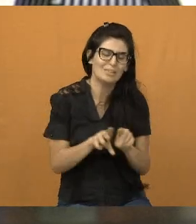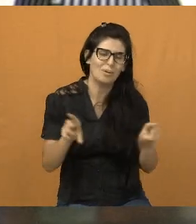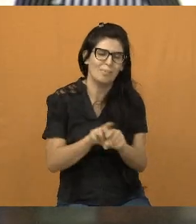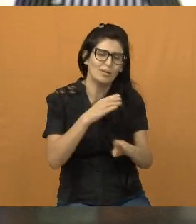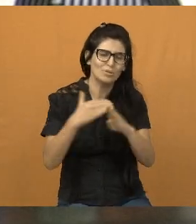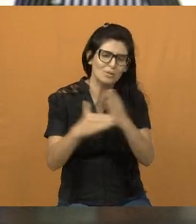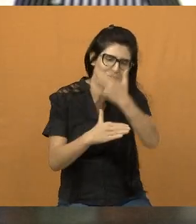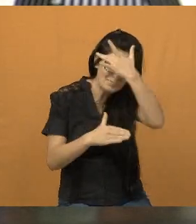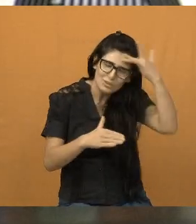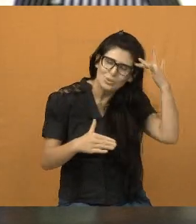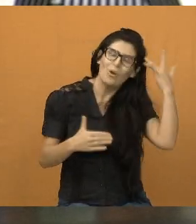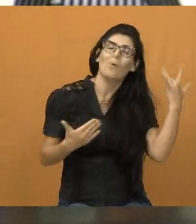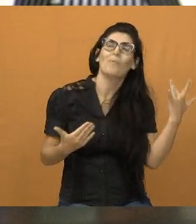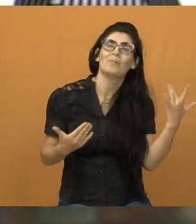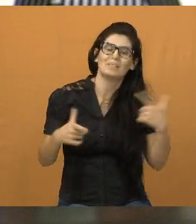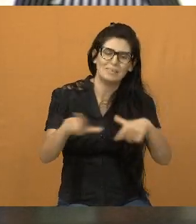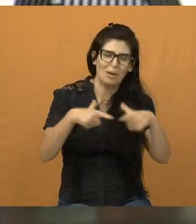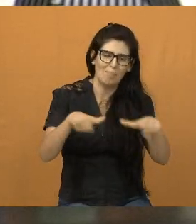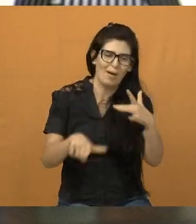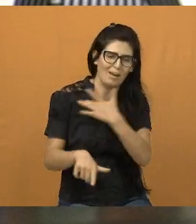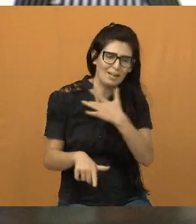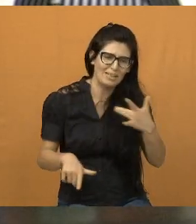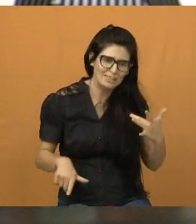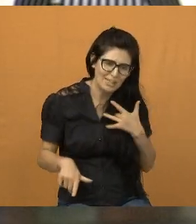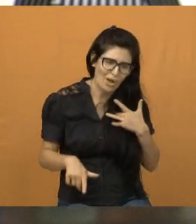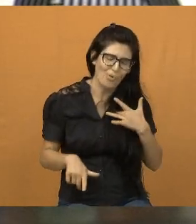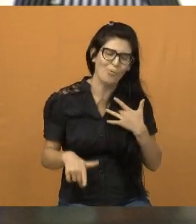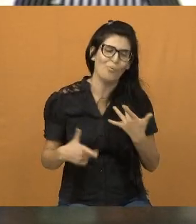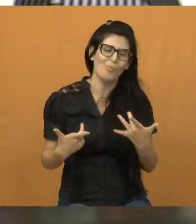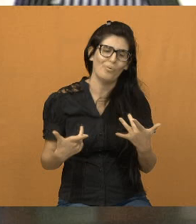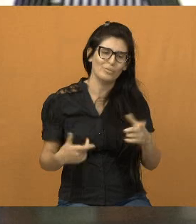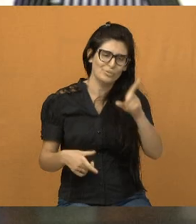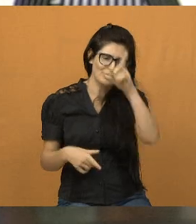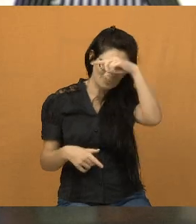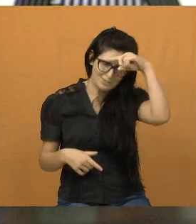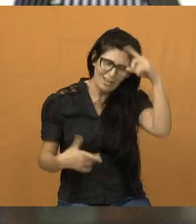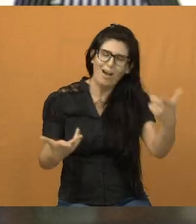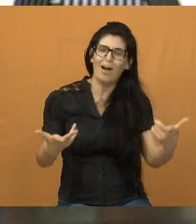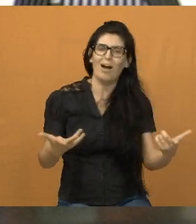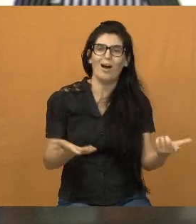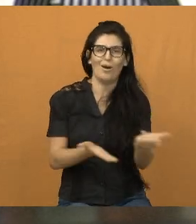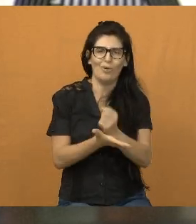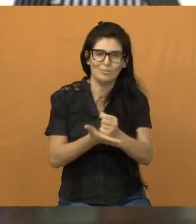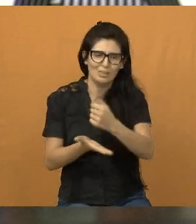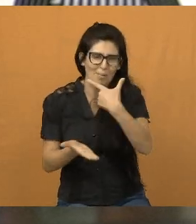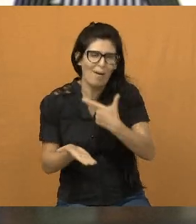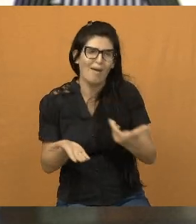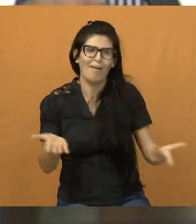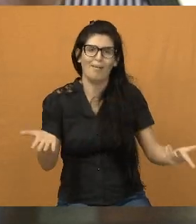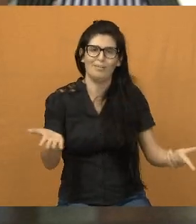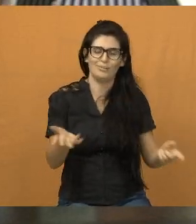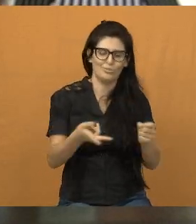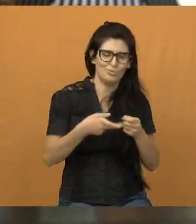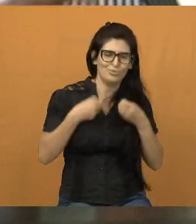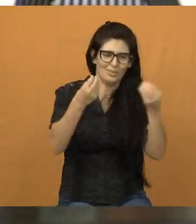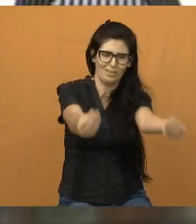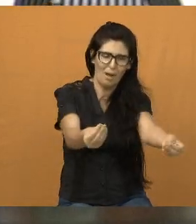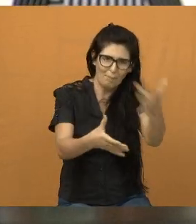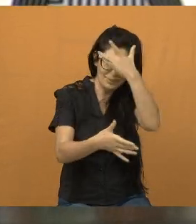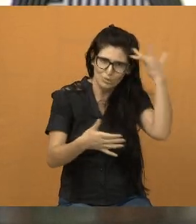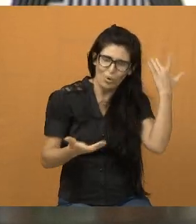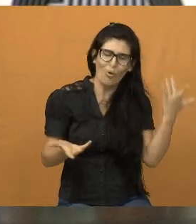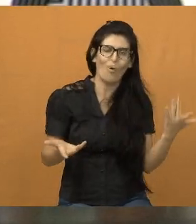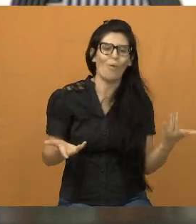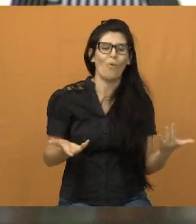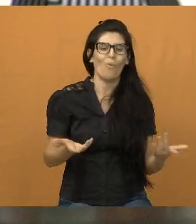que trabalham na saúde, envolvidos em todos os programas, em todas as ações destinadas à saúde da